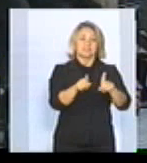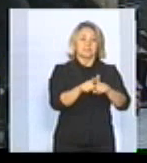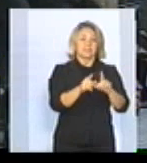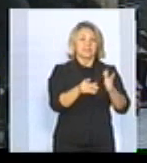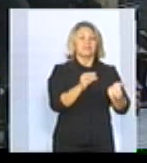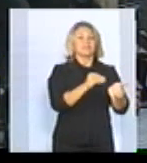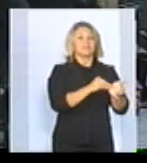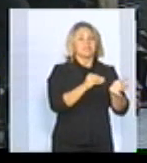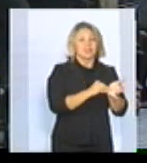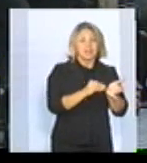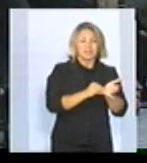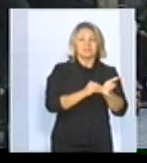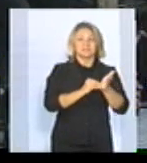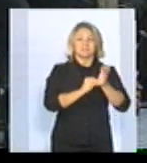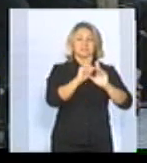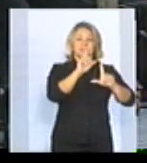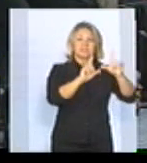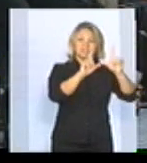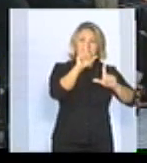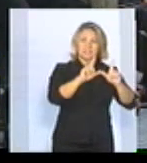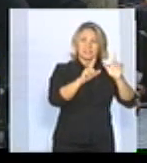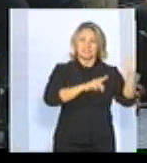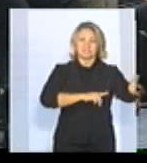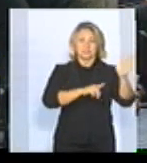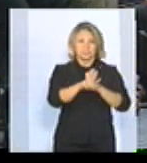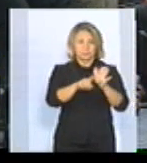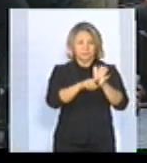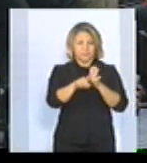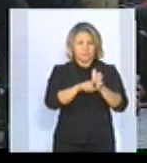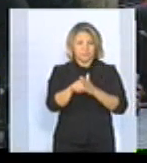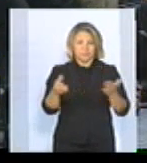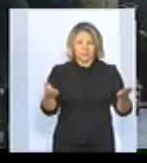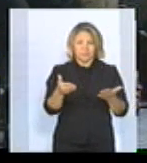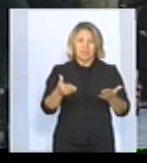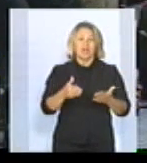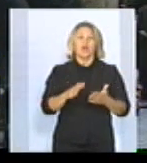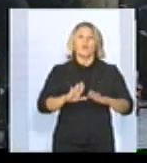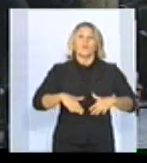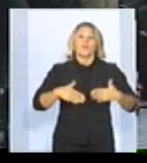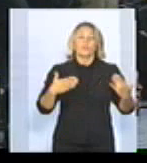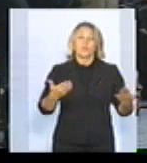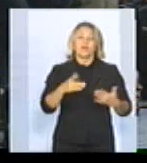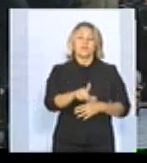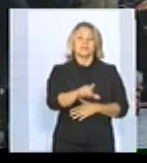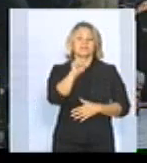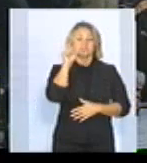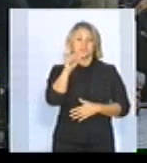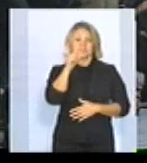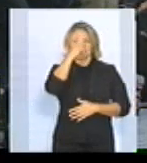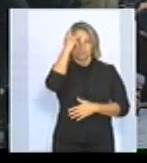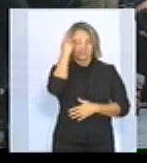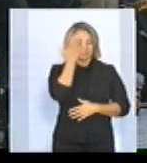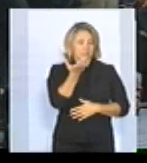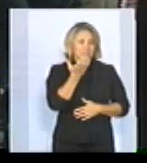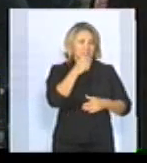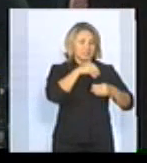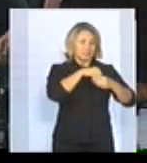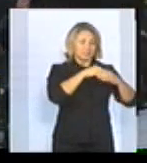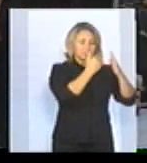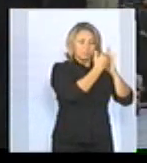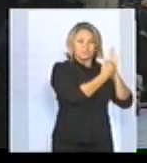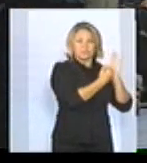de conteúdo e de canais, eu pergunto, qual é o real poder de escolha do consumidor sobre a programação dentro dos